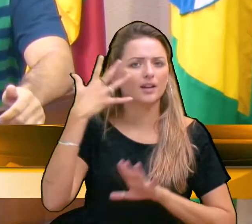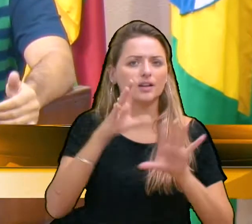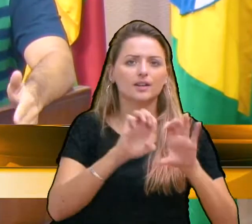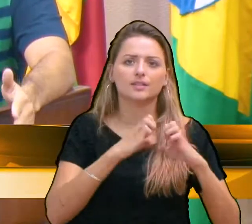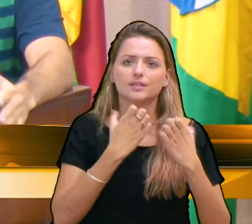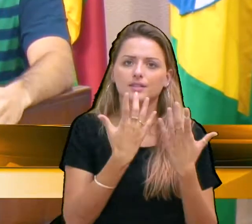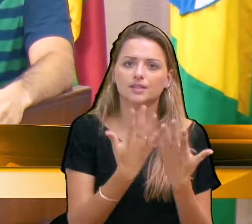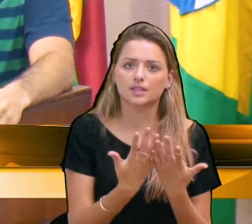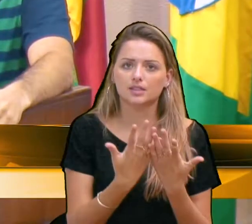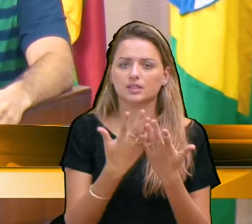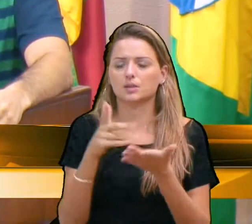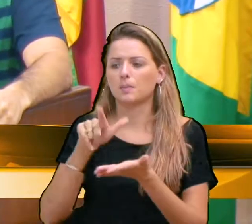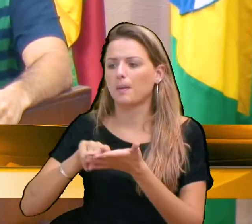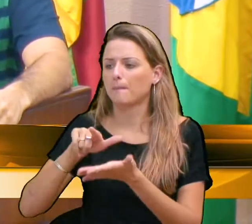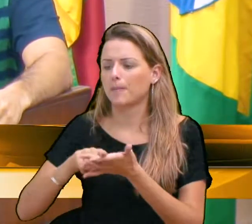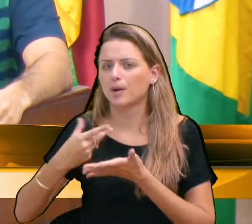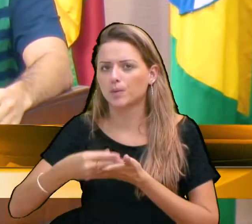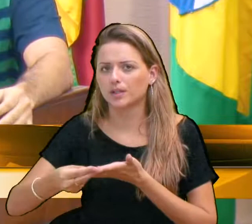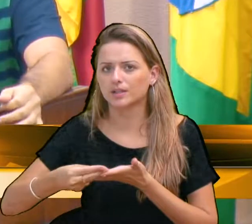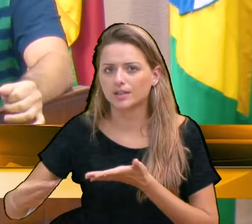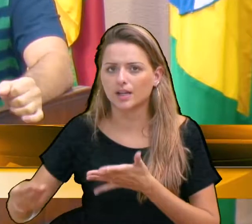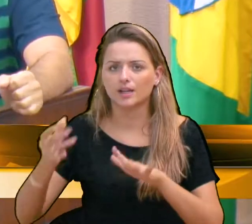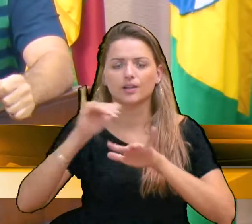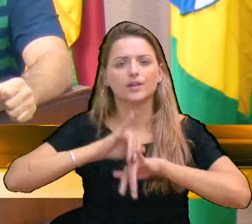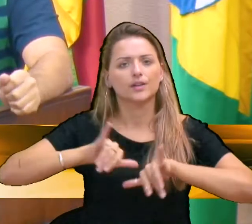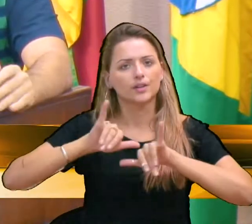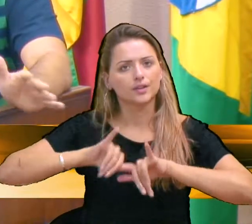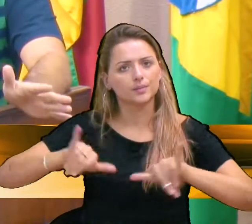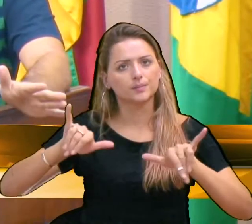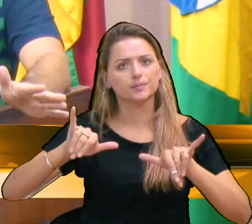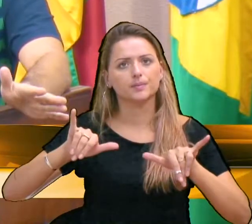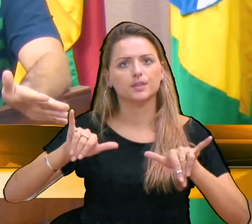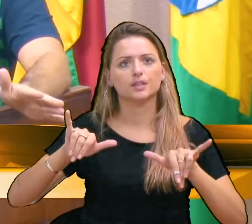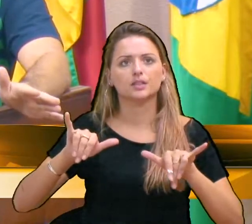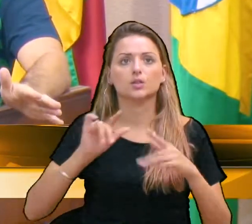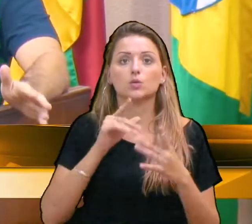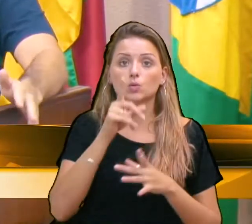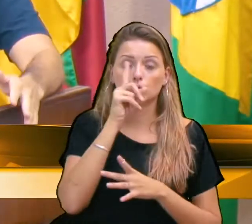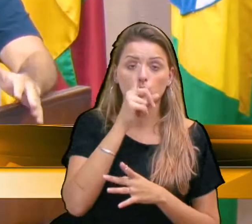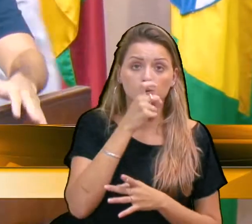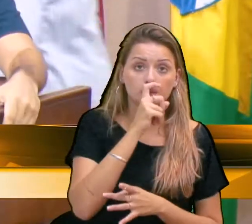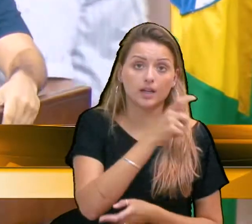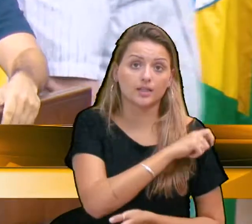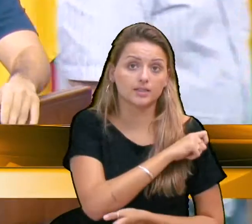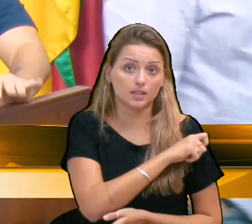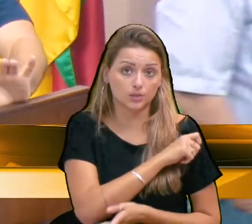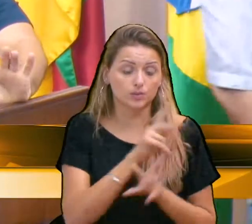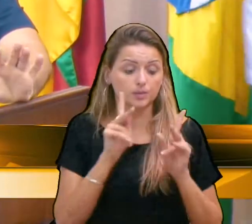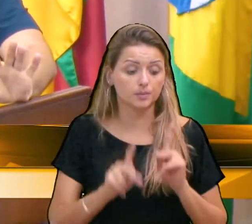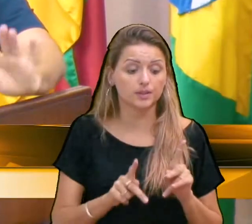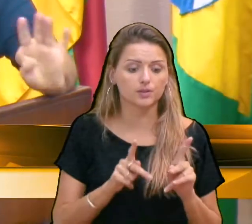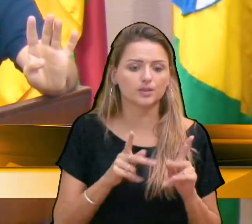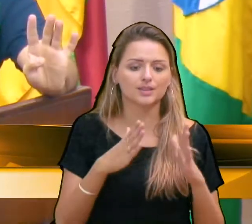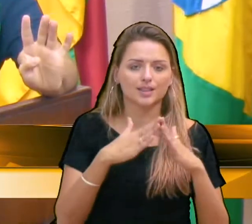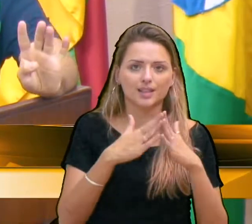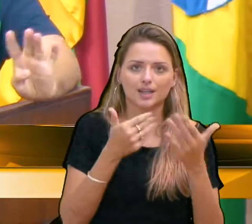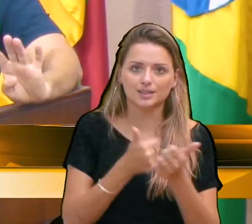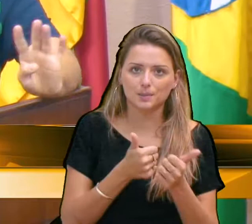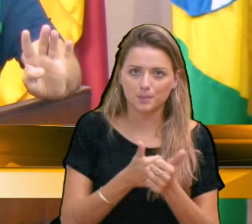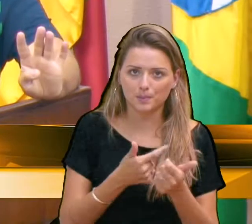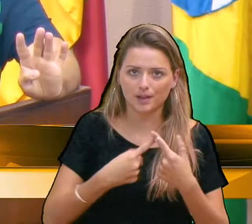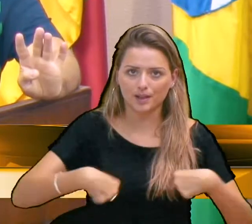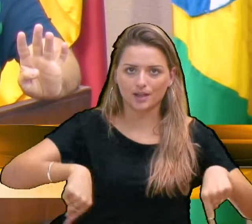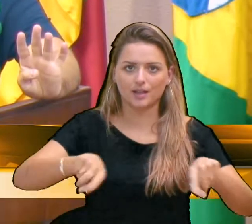eventos, folders, campanha, vereador Frisso, com esses pais, alunos e moradores. E eu peguei os dados